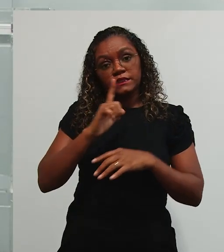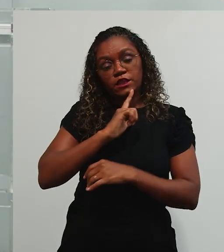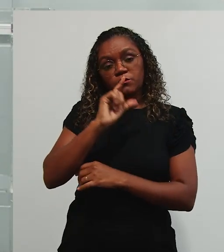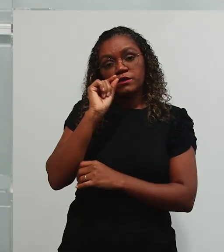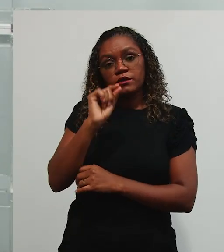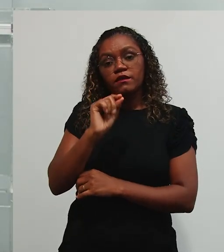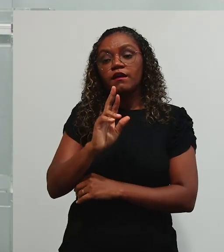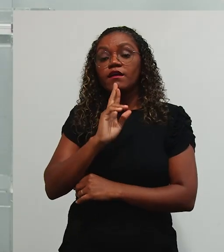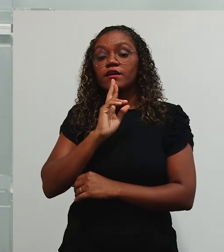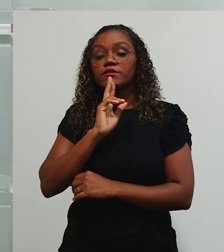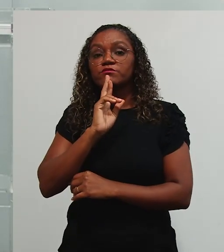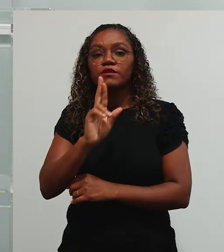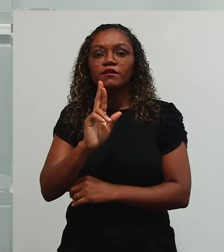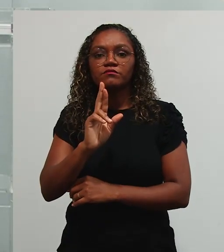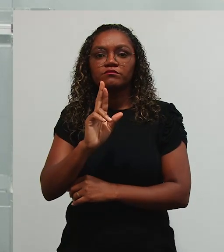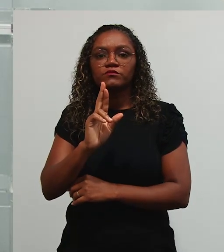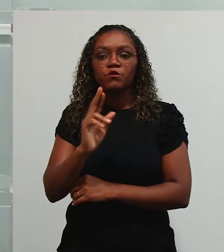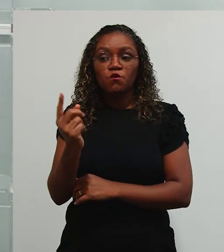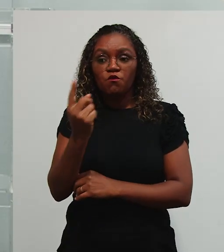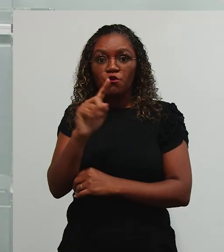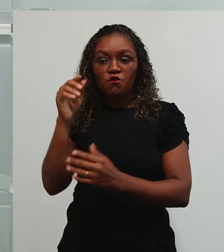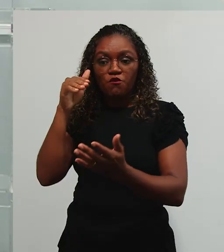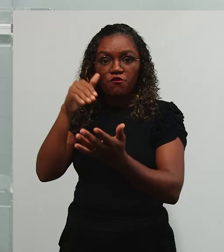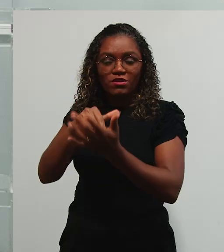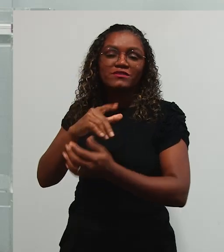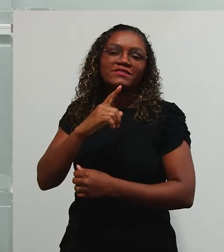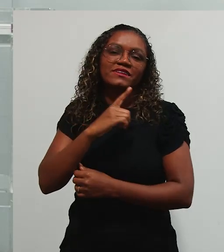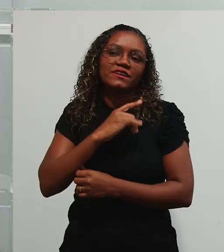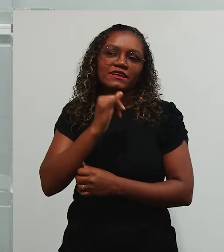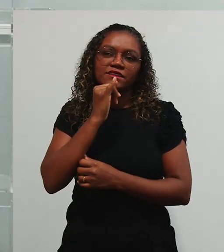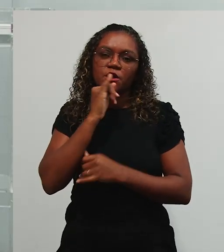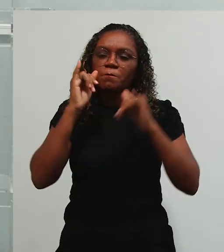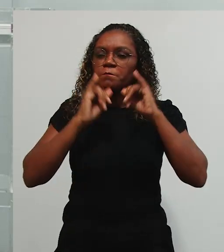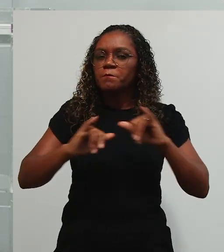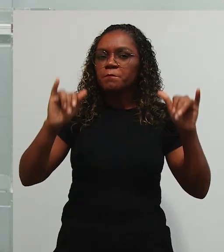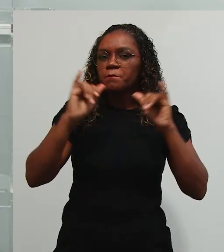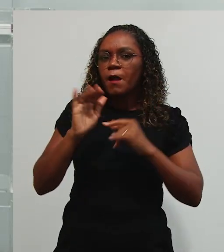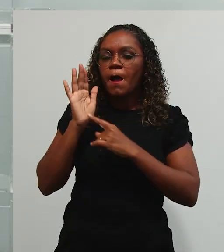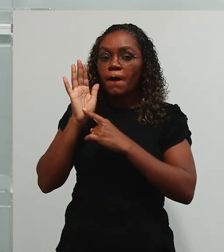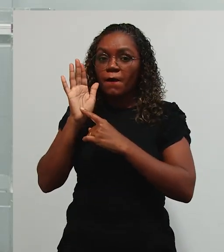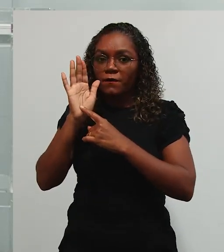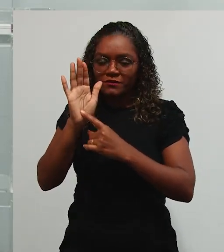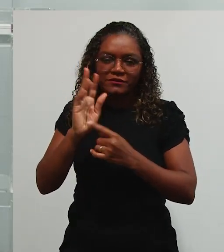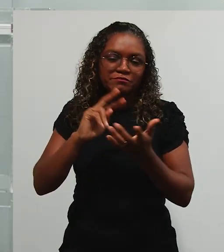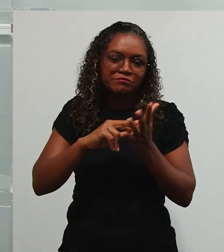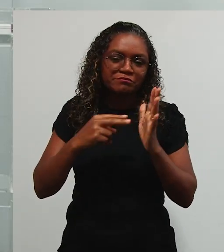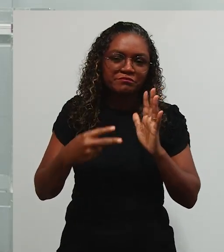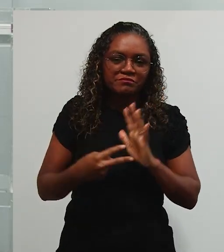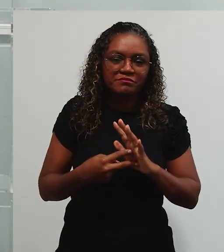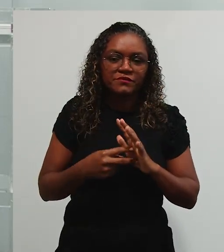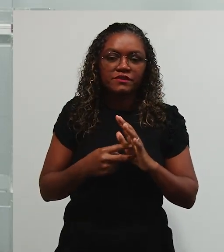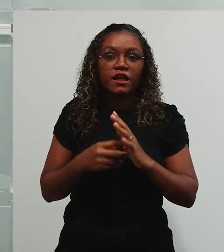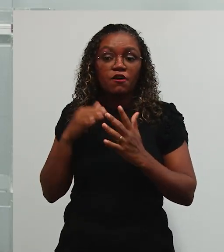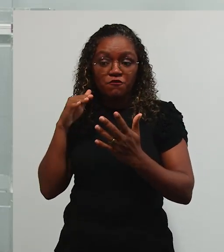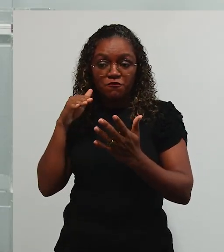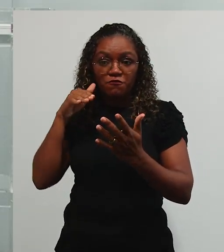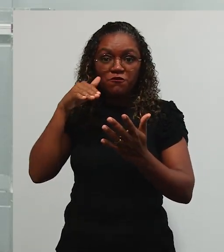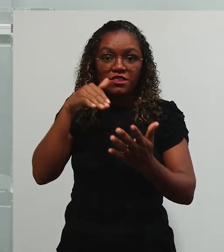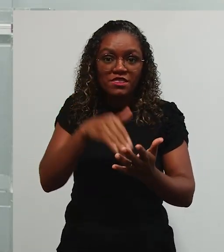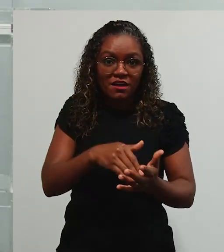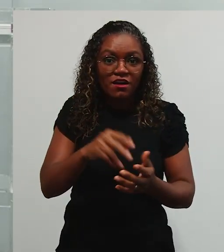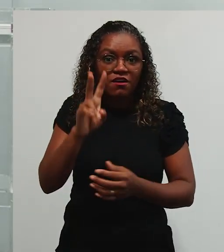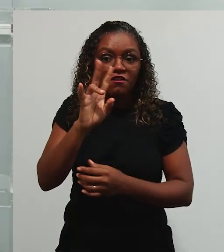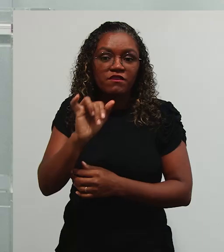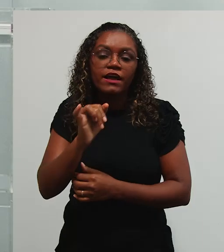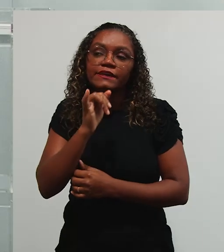do resultado final. Você apresenta, você faz uma propaganda do resultado. Chega-se ao resultado de